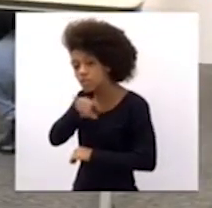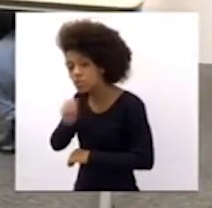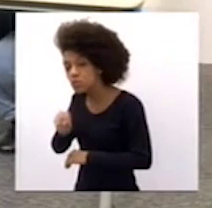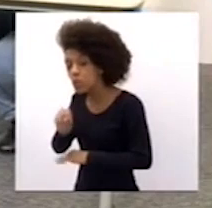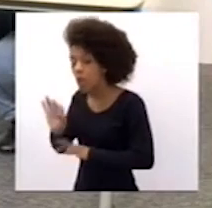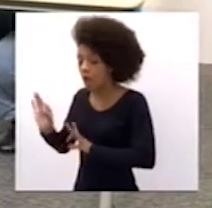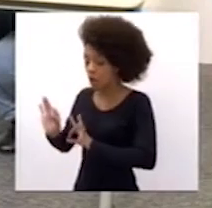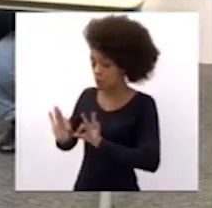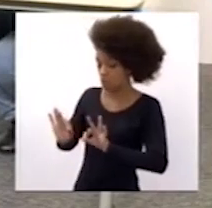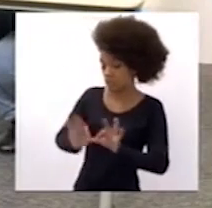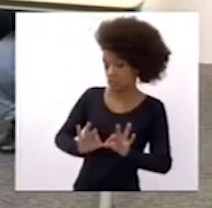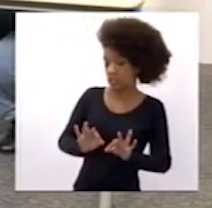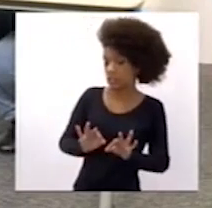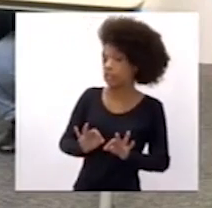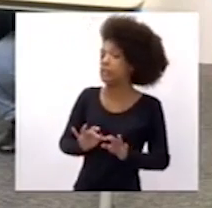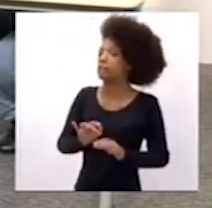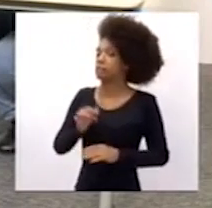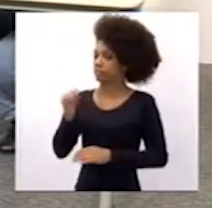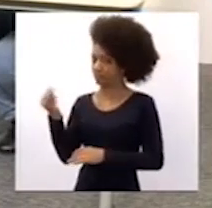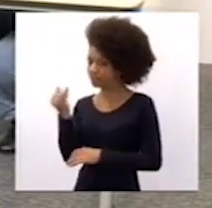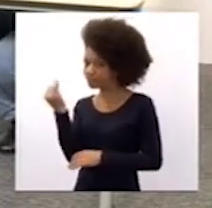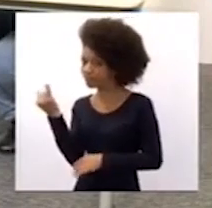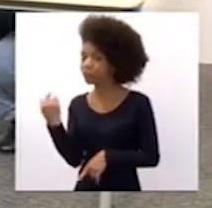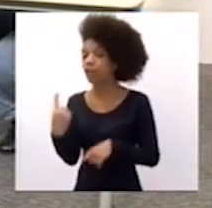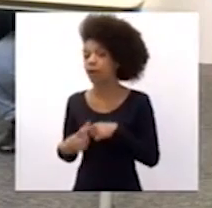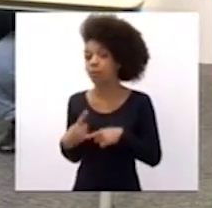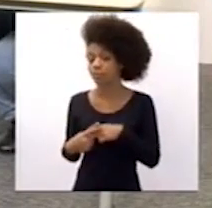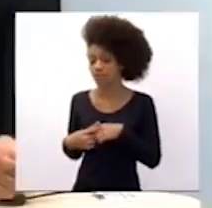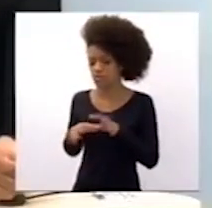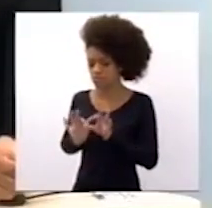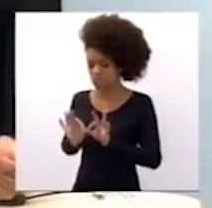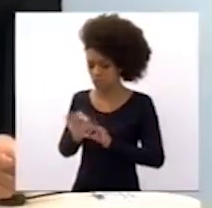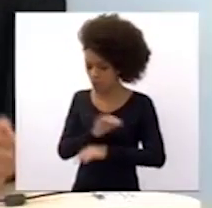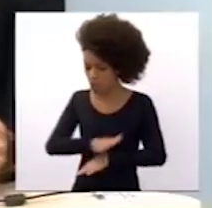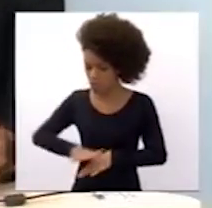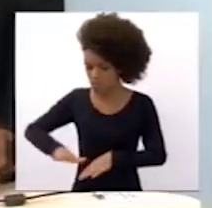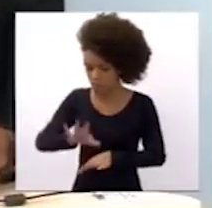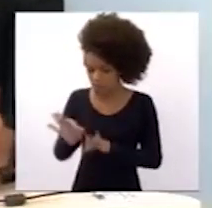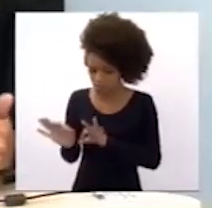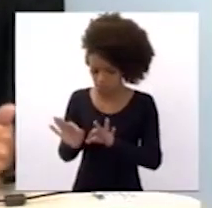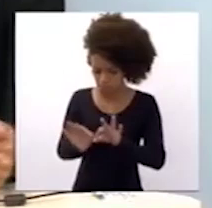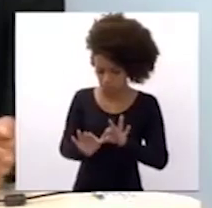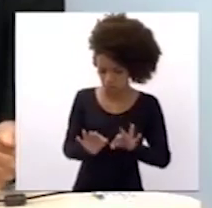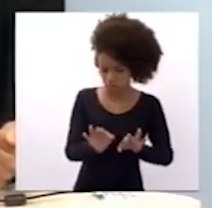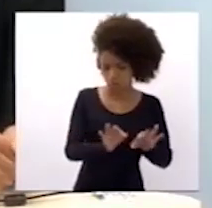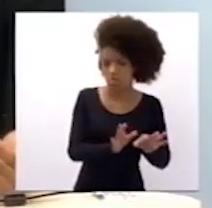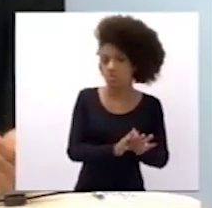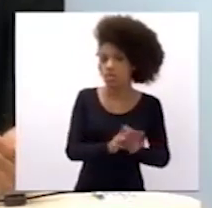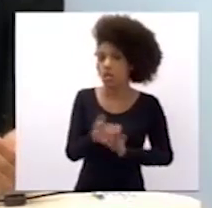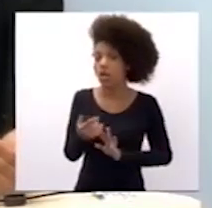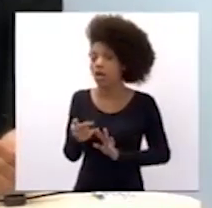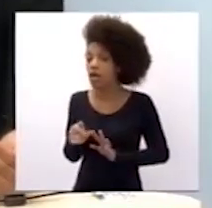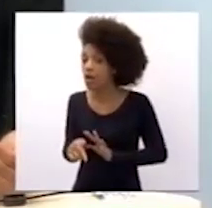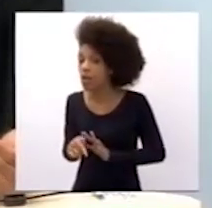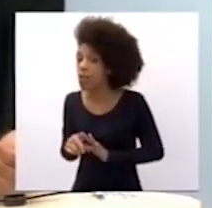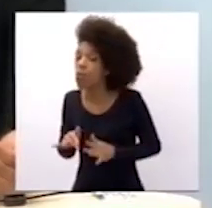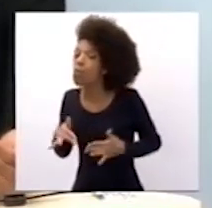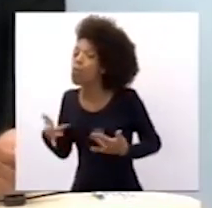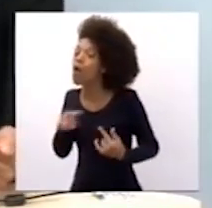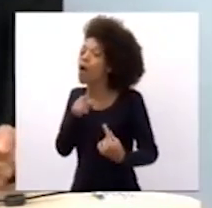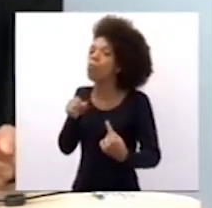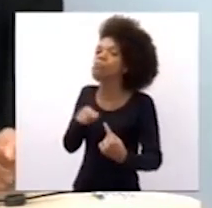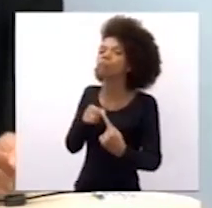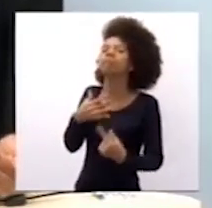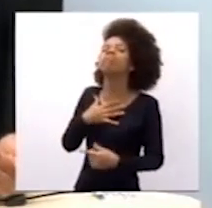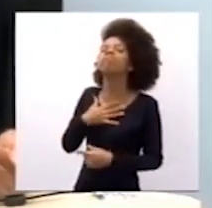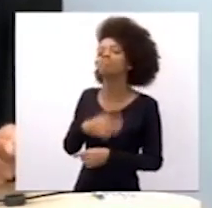da organização, ela é importante, porque organizar o espaço de aprendizagem vai me levar a pensar quais são os meus